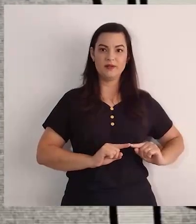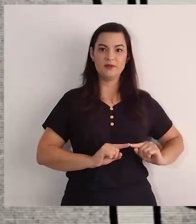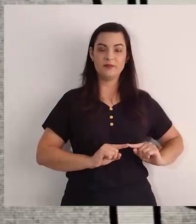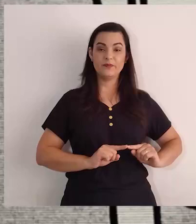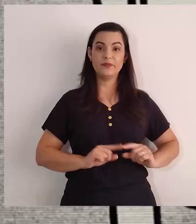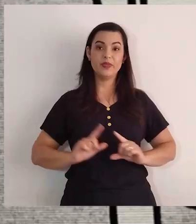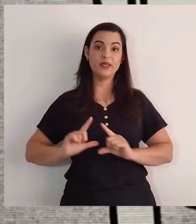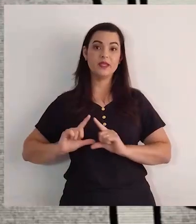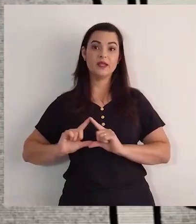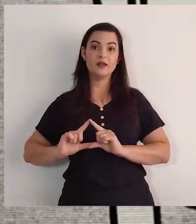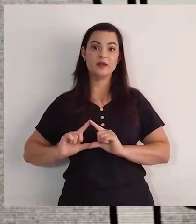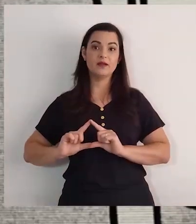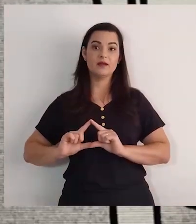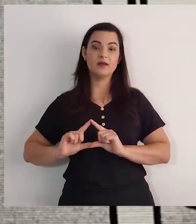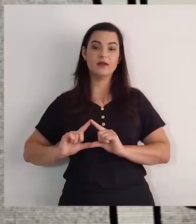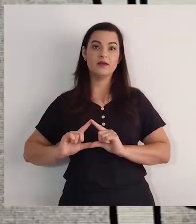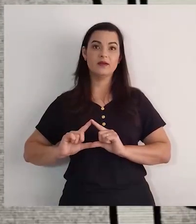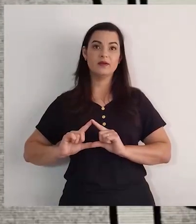Triângulo,